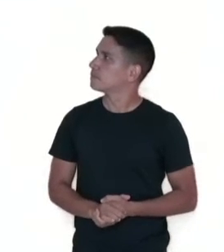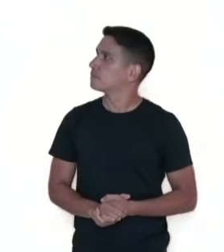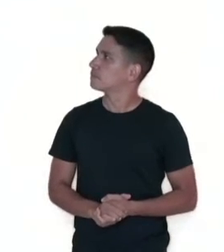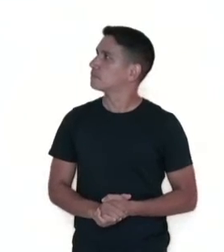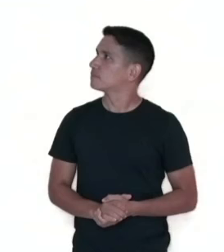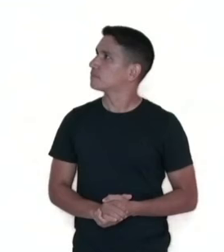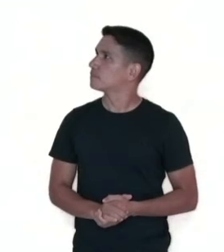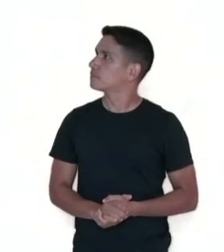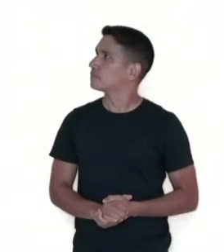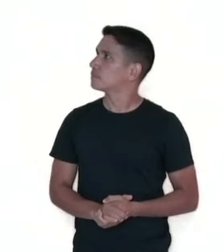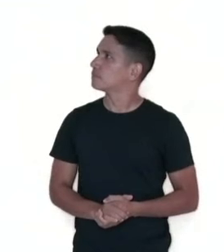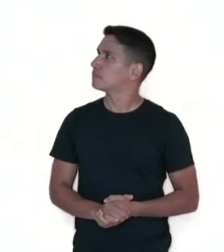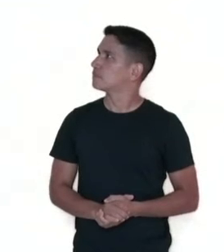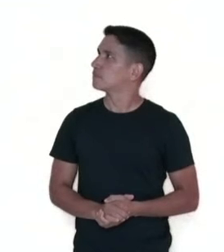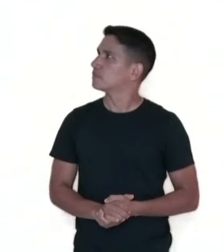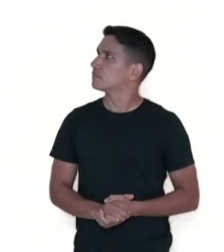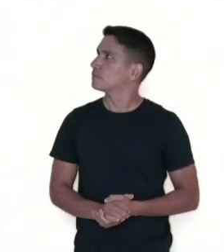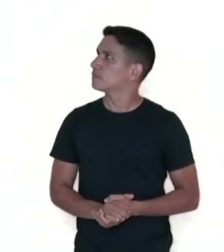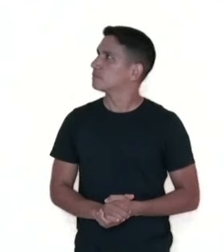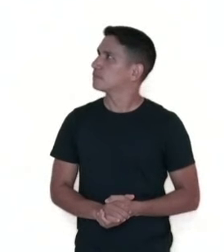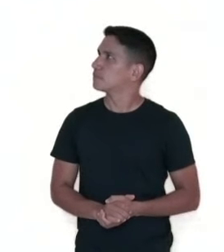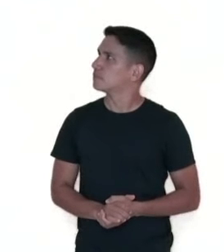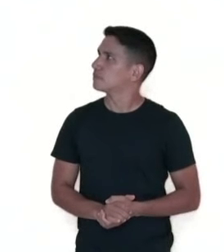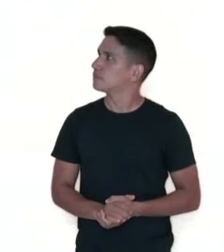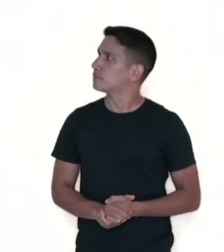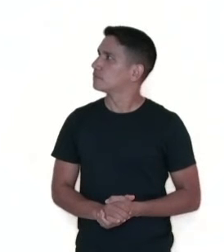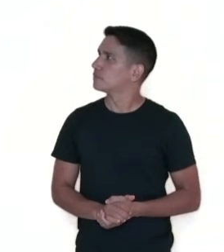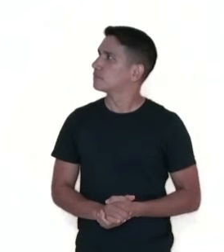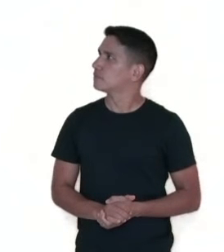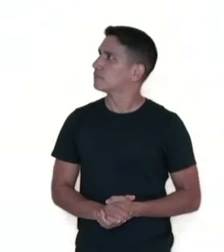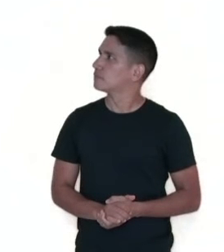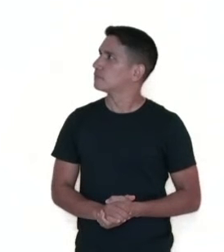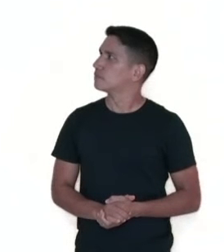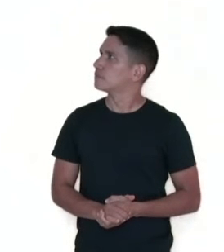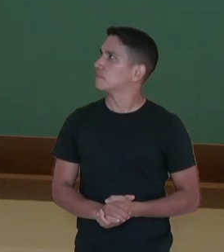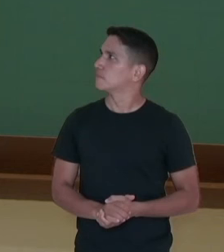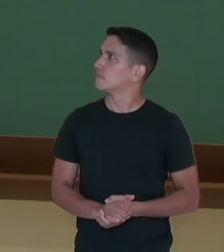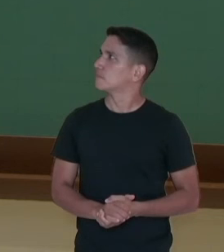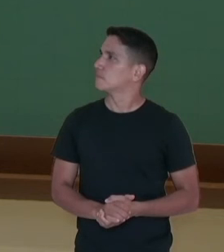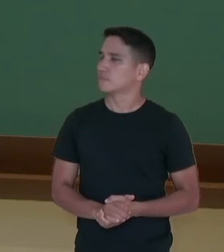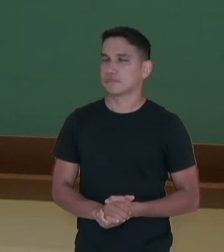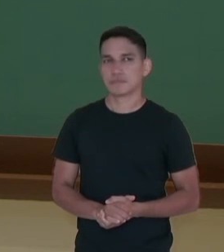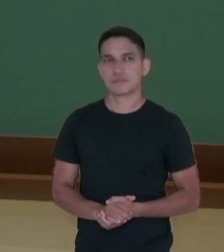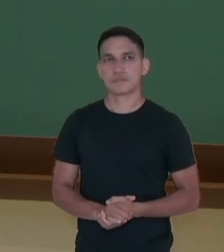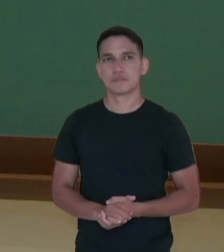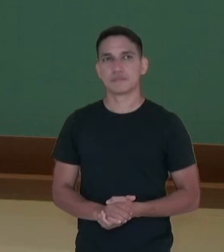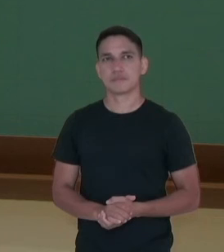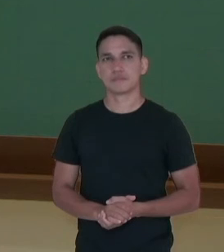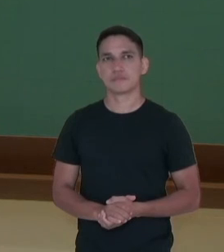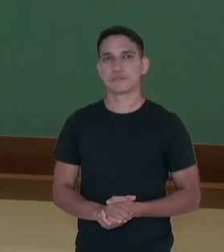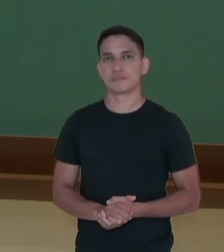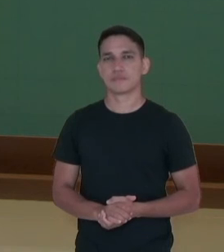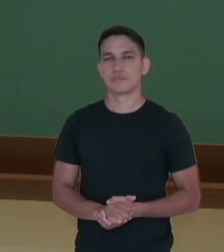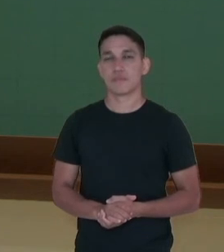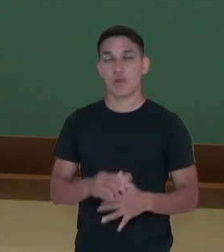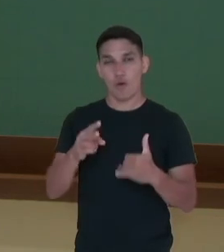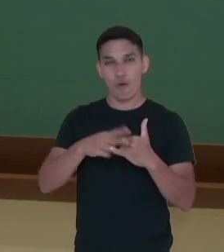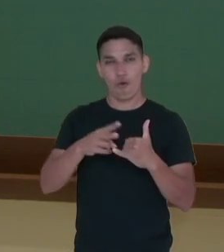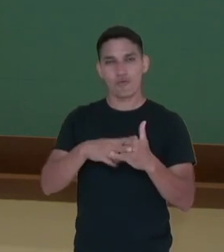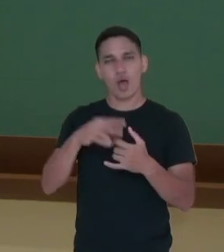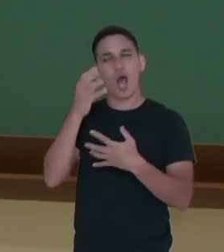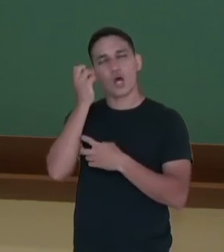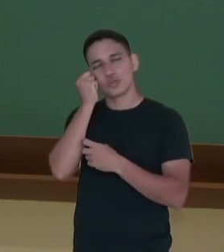tão saudável, pois no duermo, ó, o verbo dormir aqui,